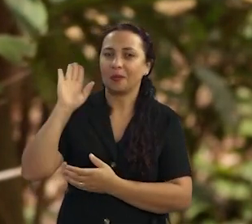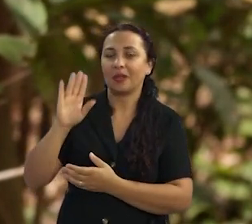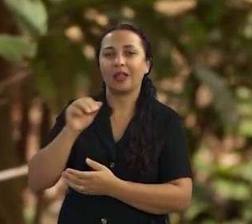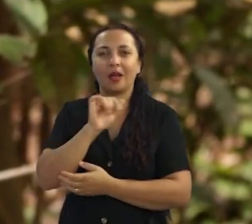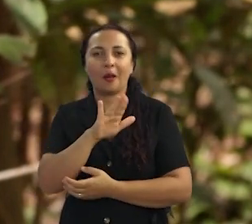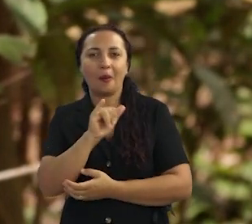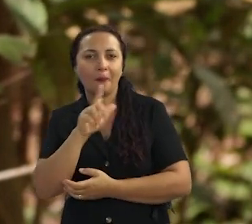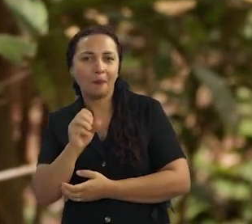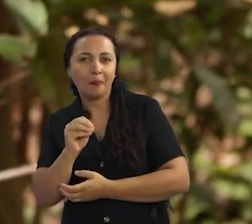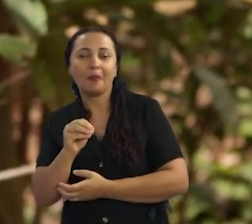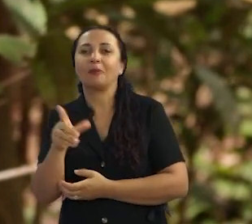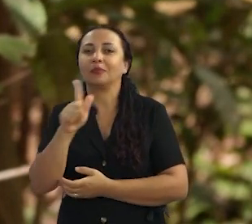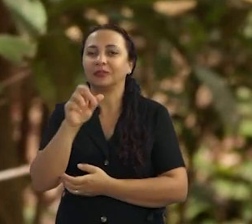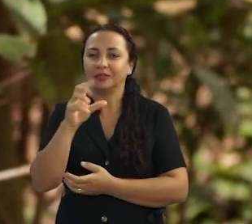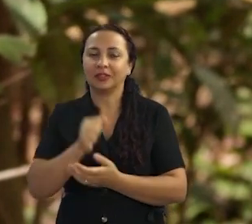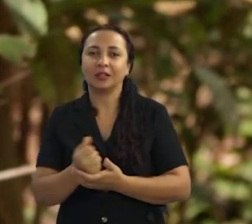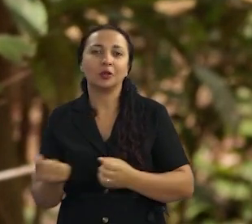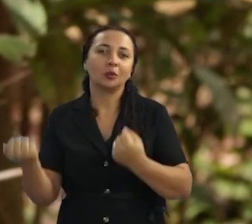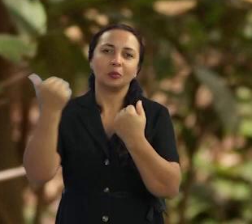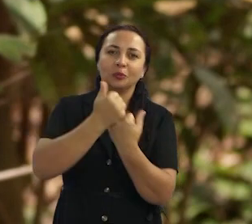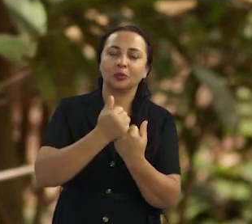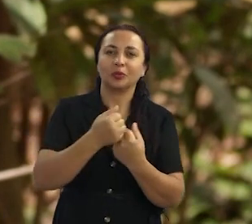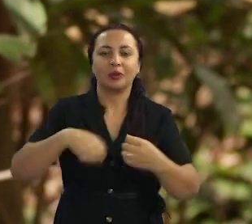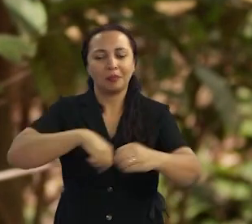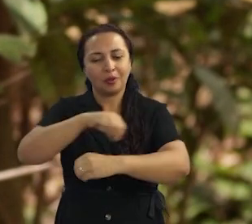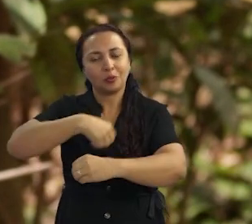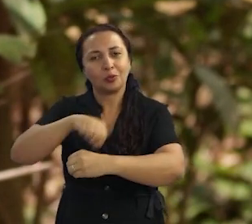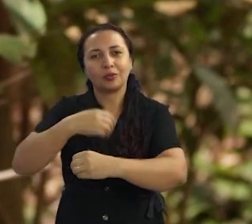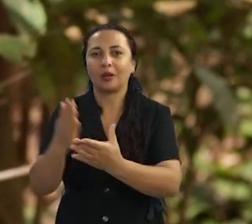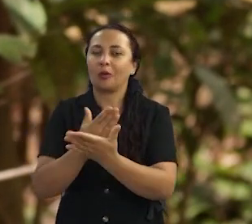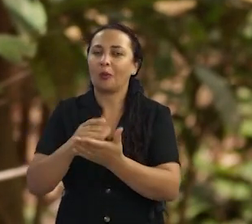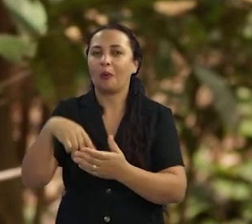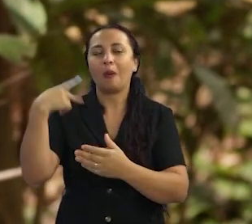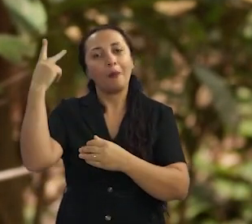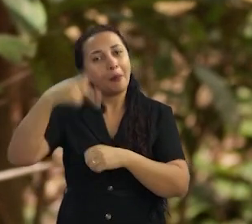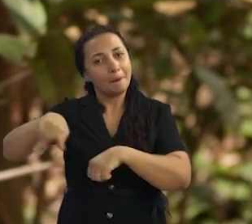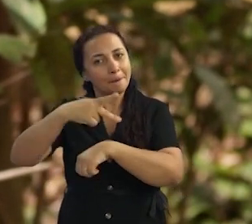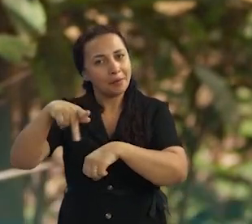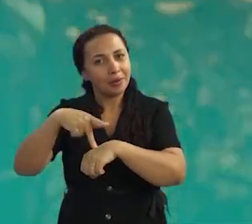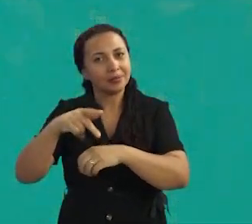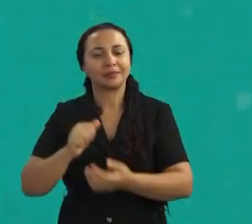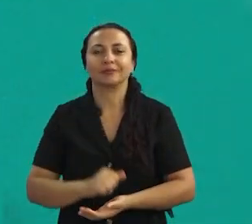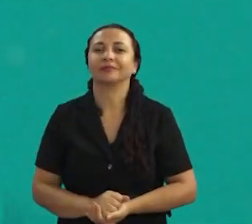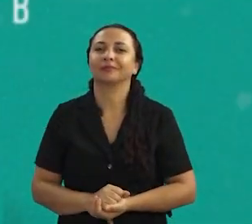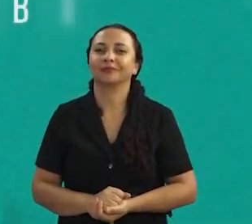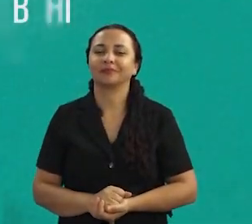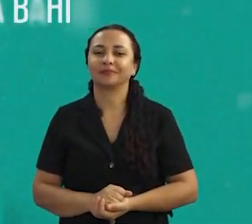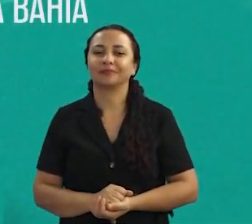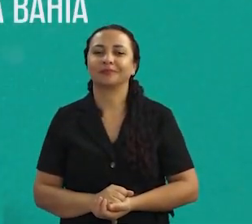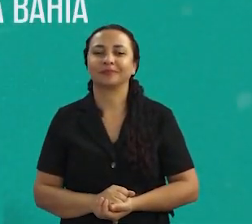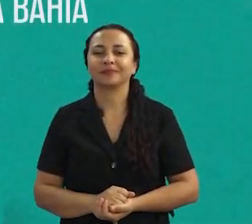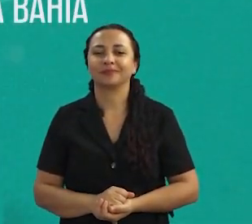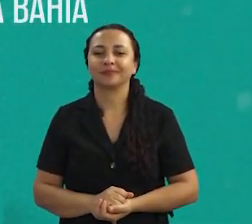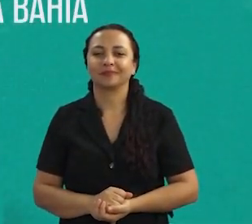promessas é que o biogás substitua inclusive o gás de cozinha, como já acontece em alguns países.